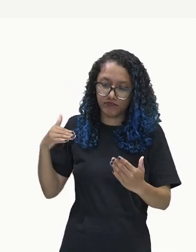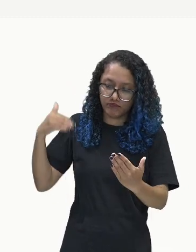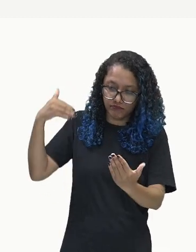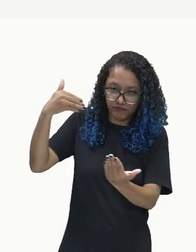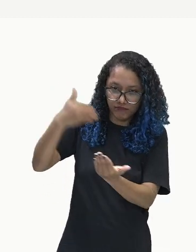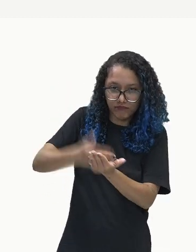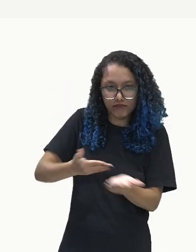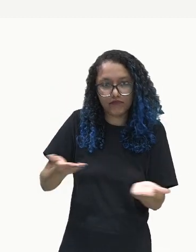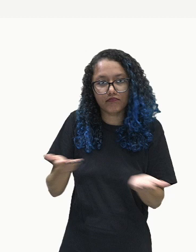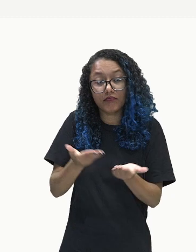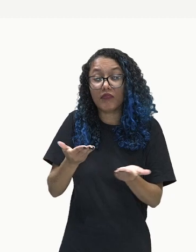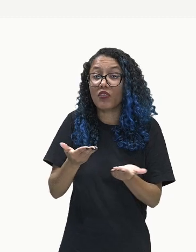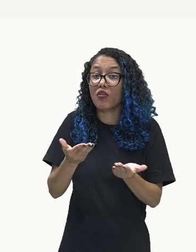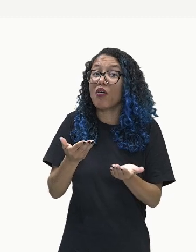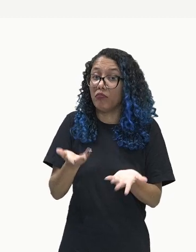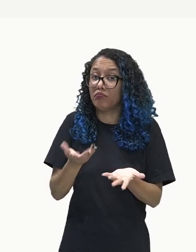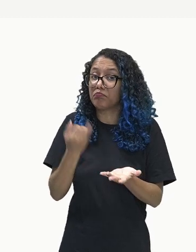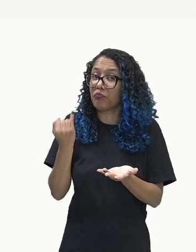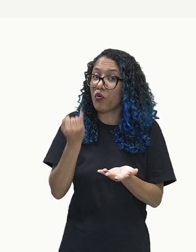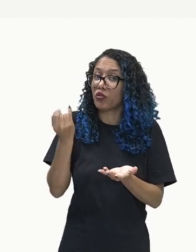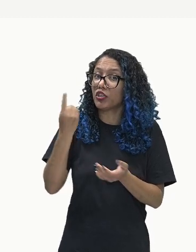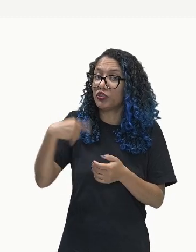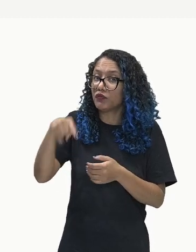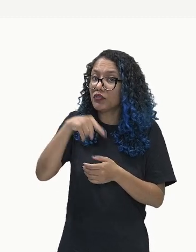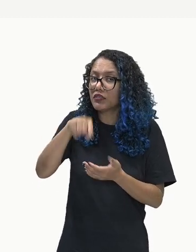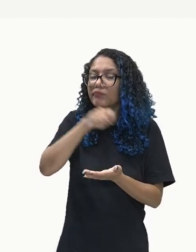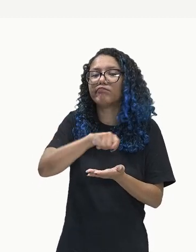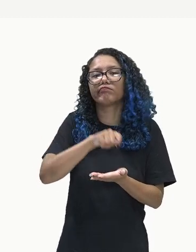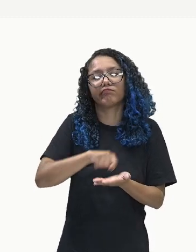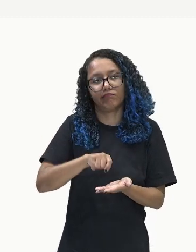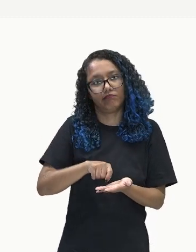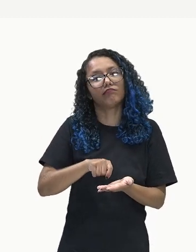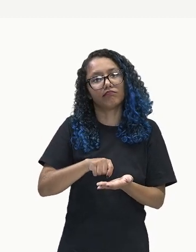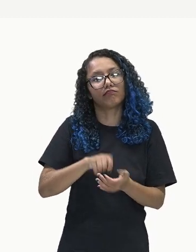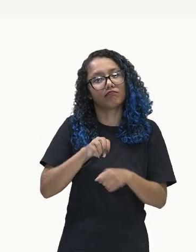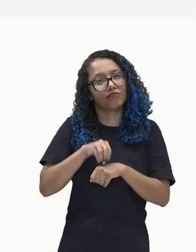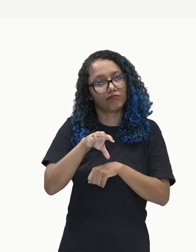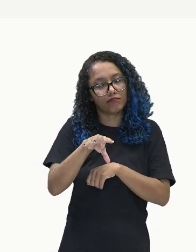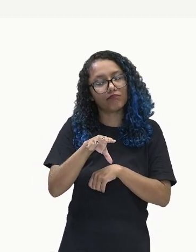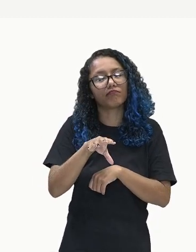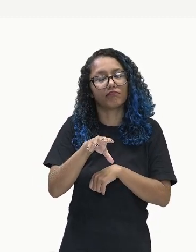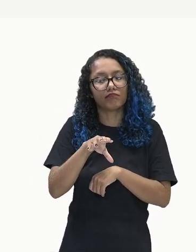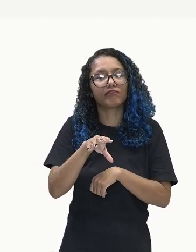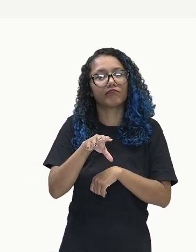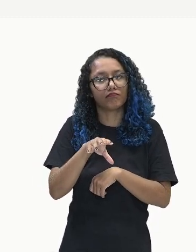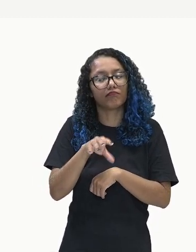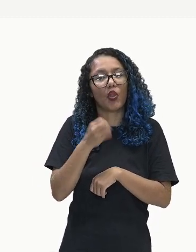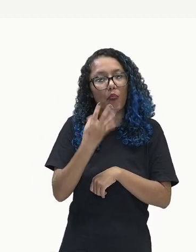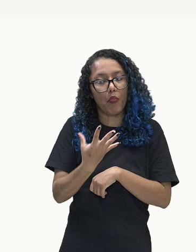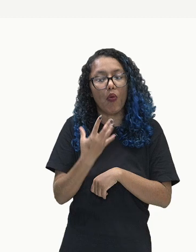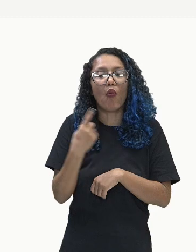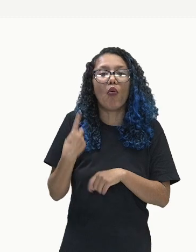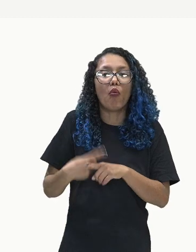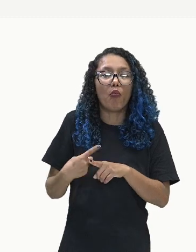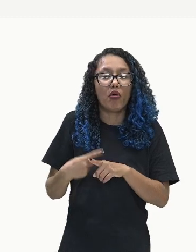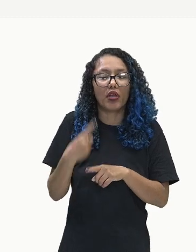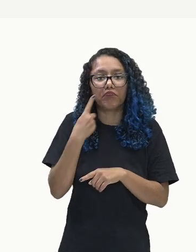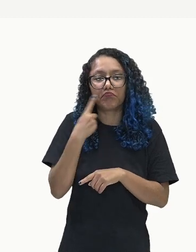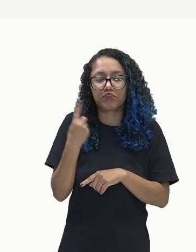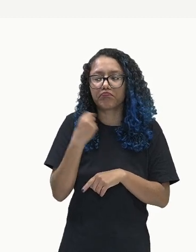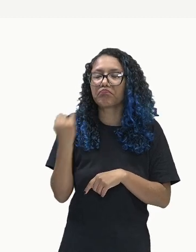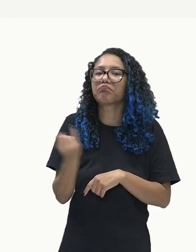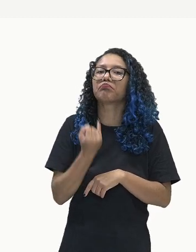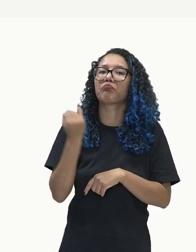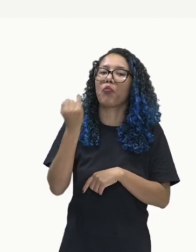puderem tomar nota, eu acho bem interessante que vocês tomem nota, que uma das importâncias que se estudar a história